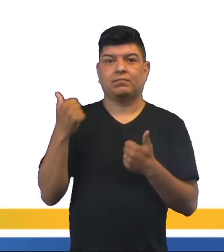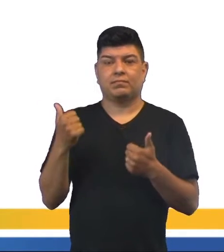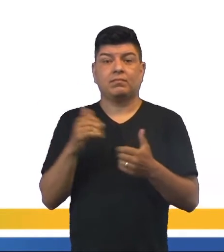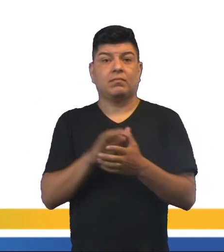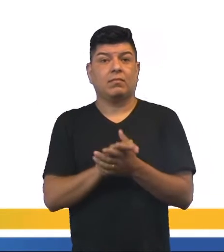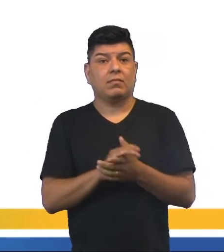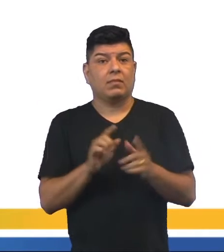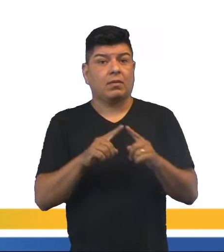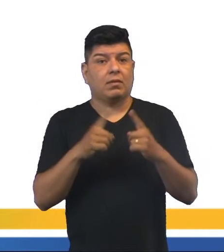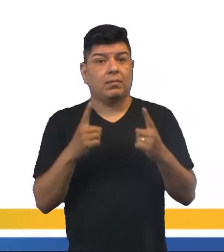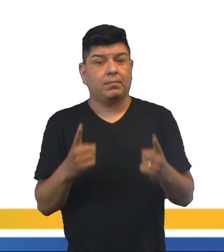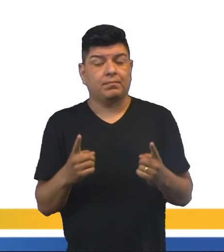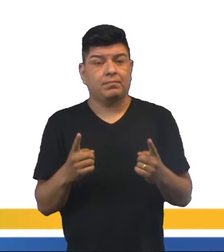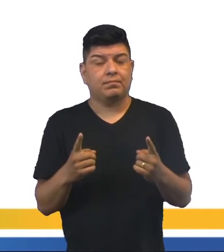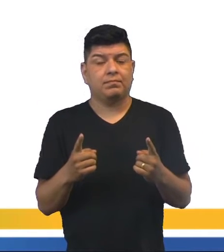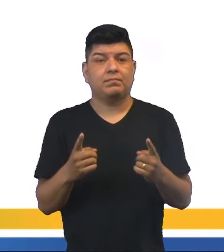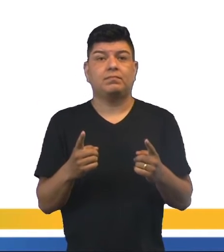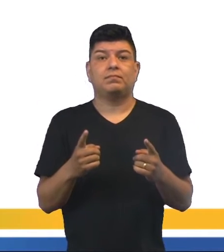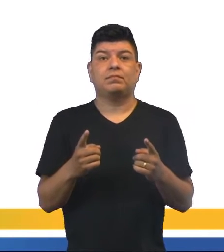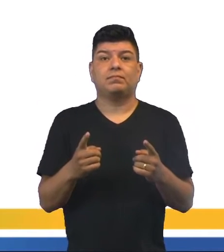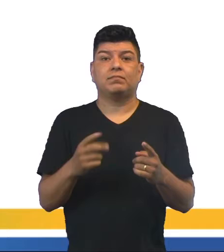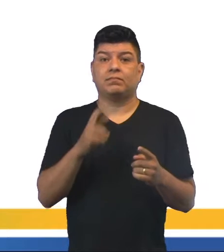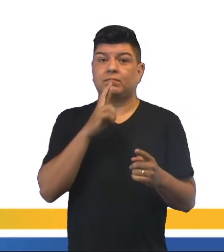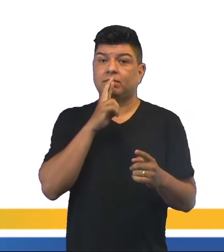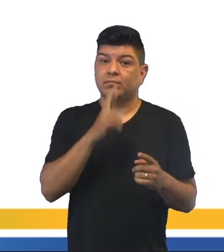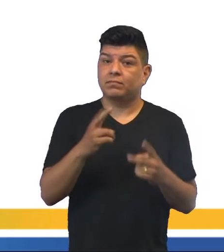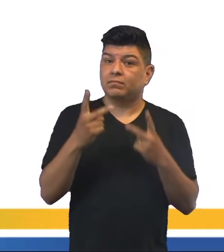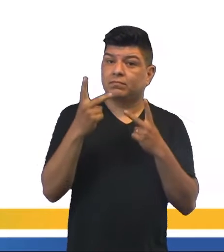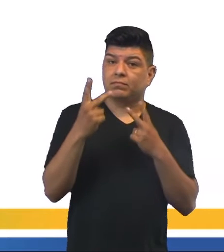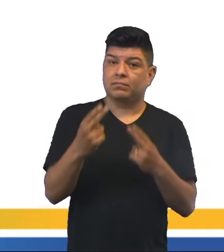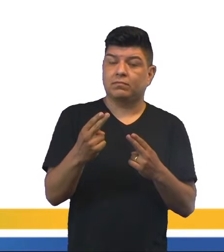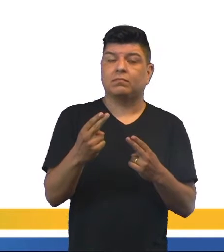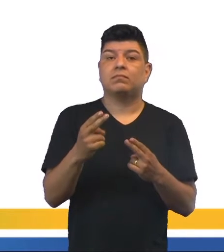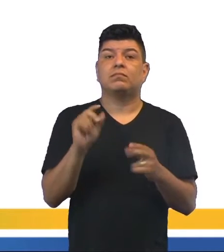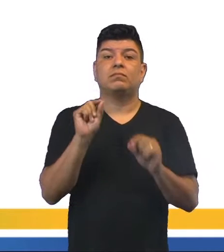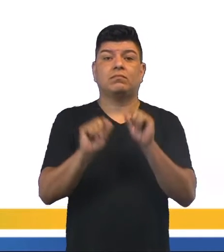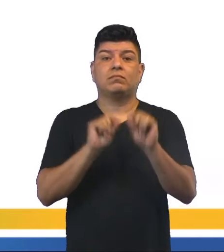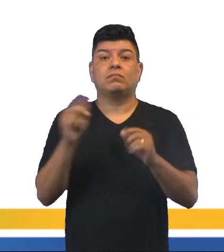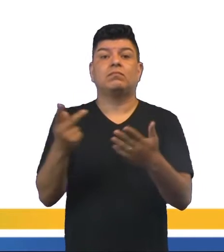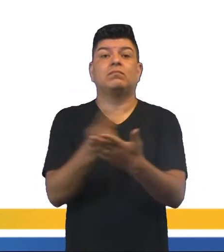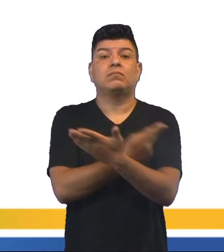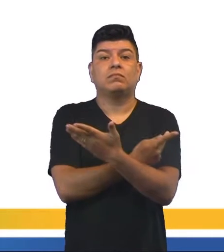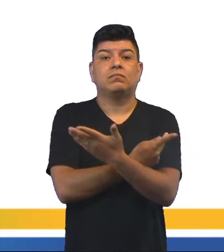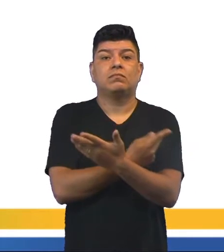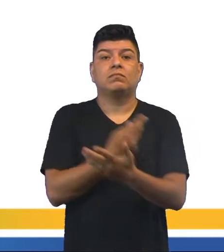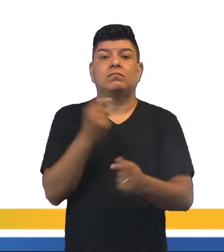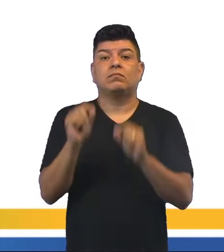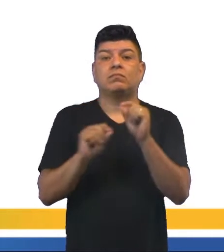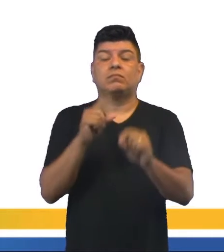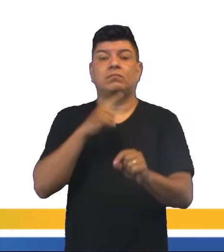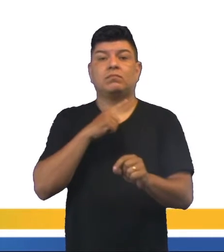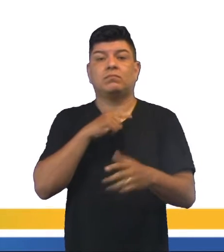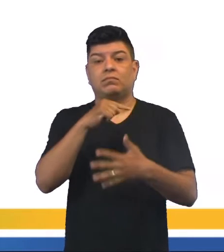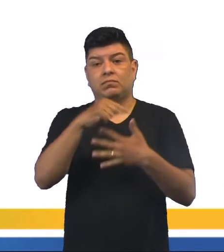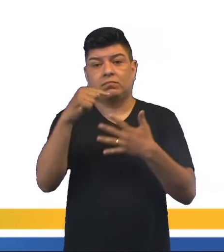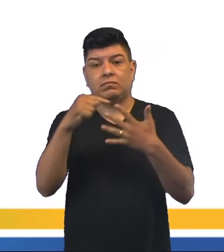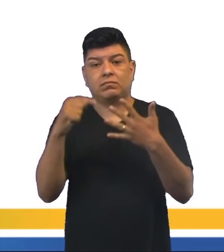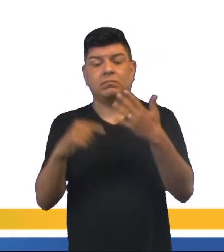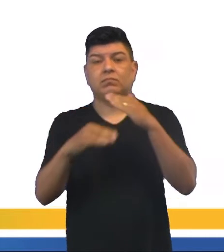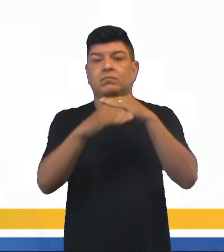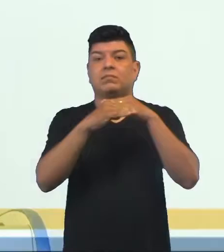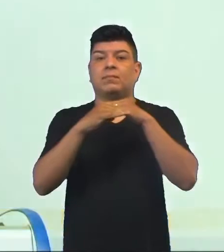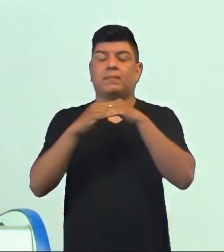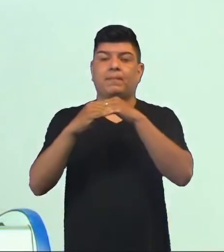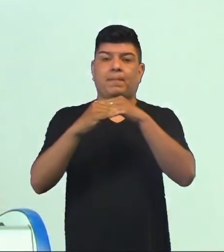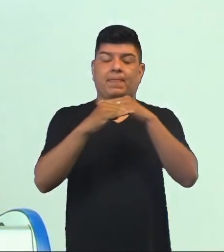mas que obtém o mesmo resultado quando isso acontece nós dizemos que há uma propriedade da